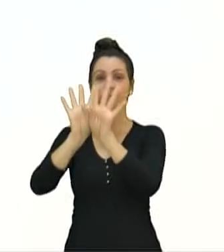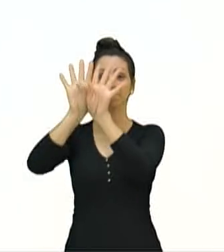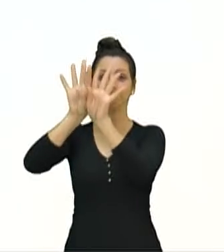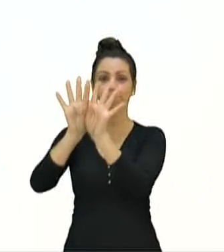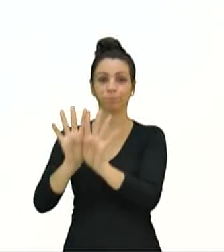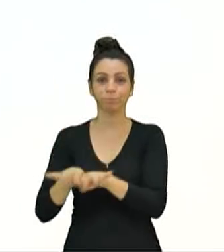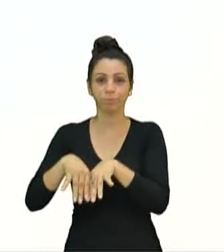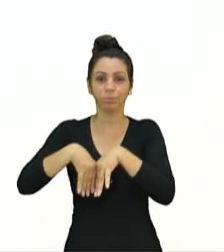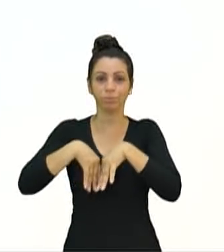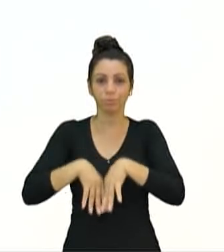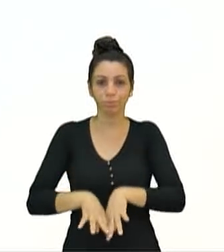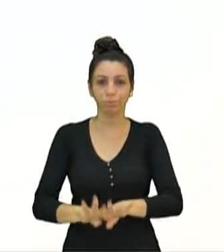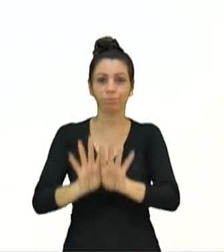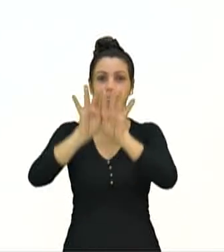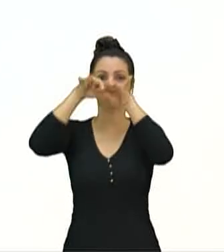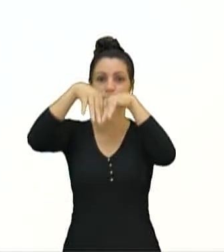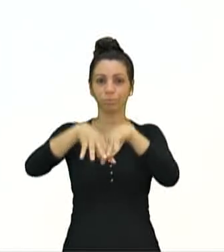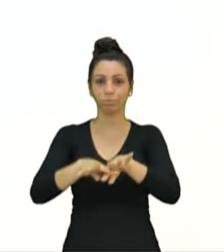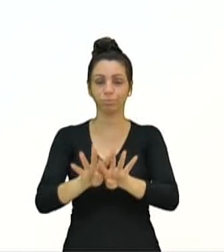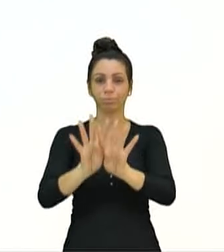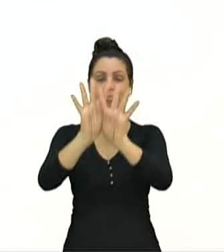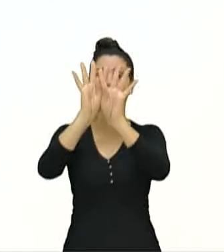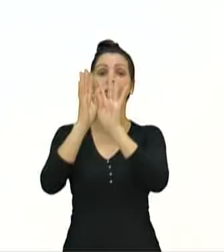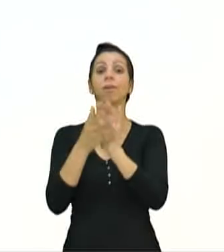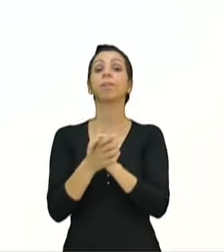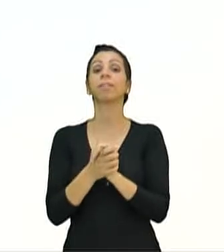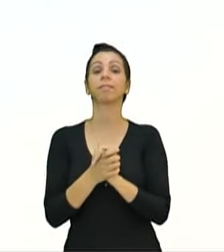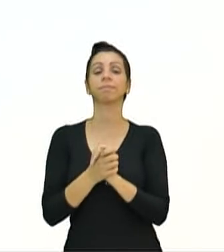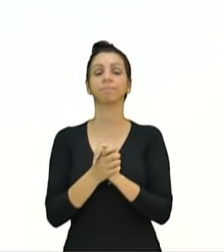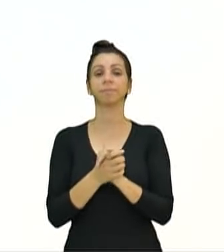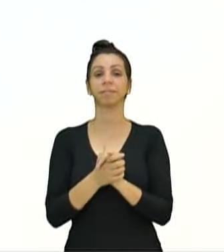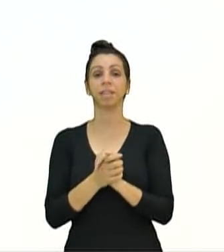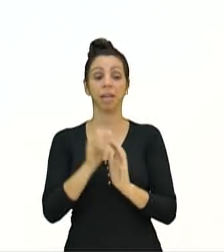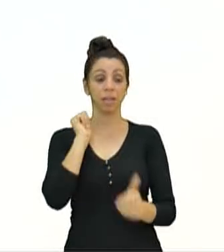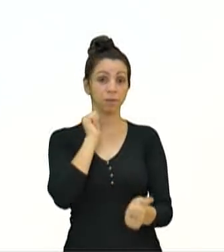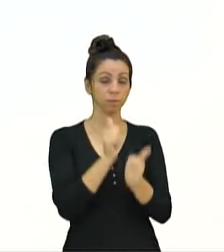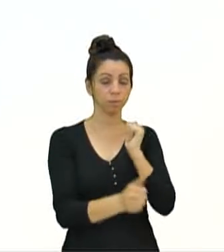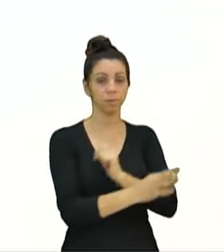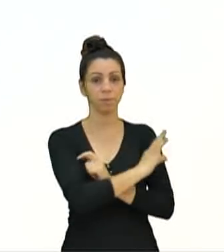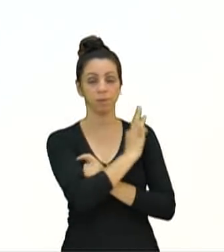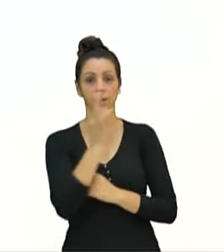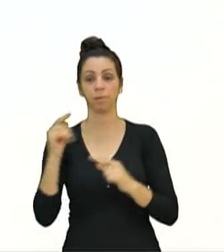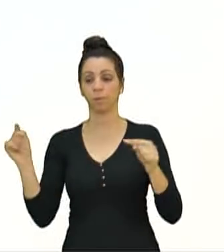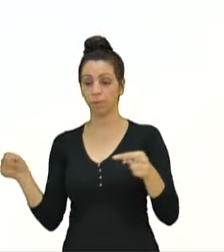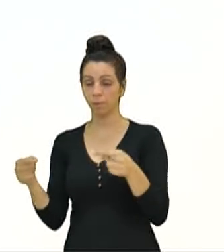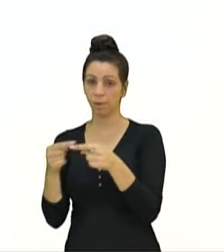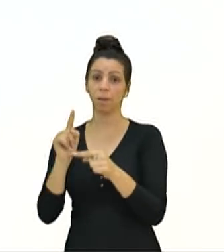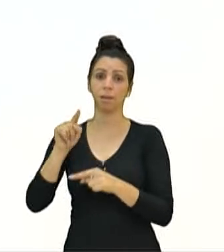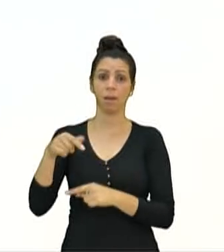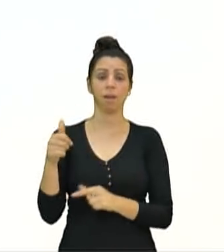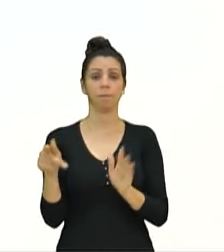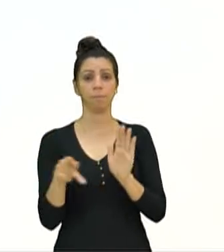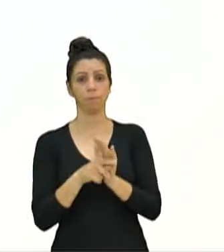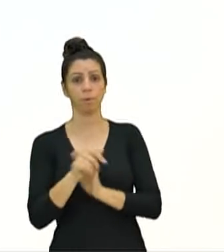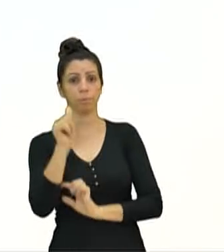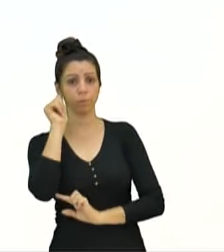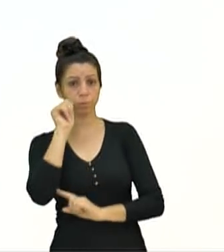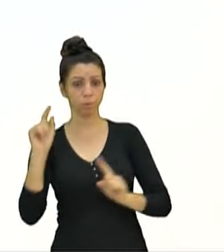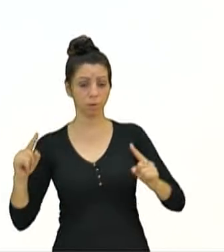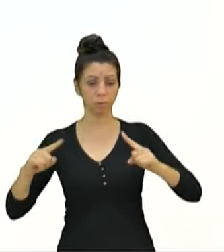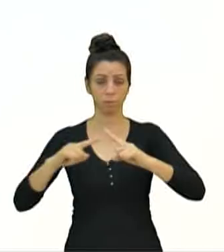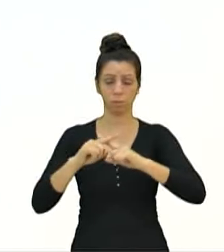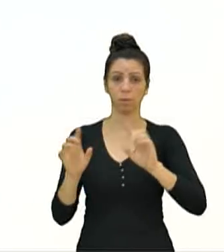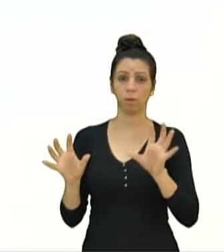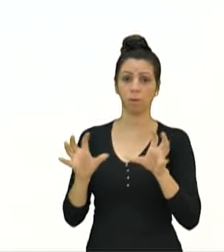esportes técnico-combinatórios. Então, nós vimos que ele é praticado somente por mulheres em duetos e